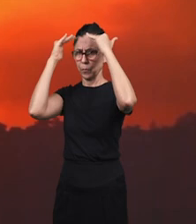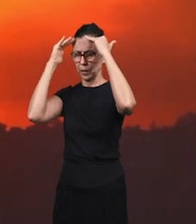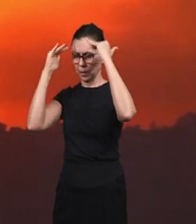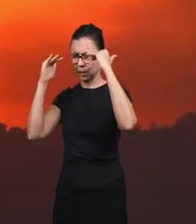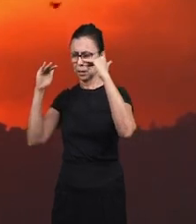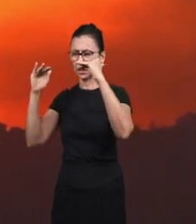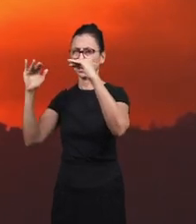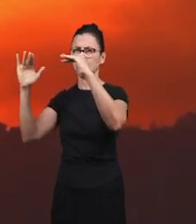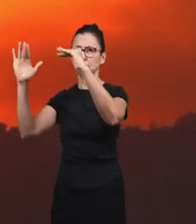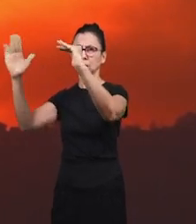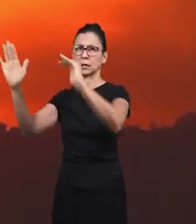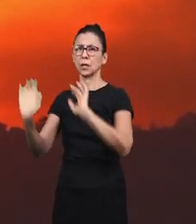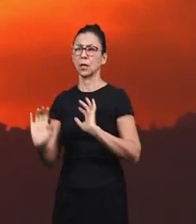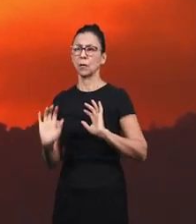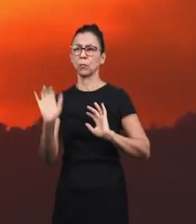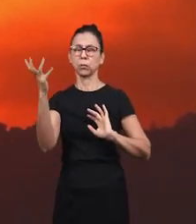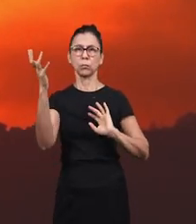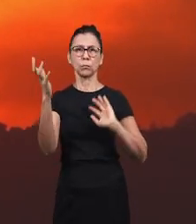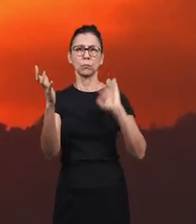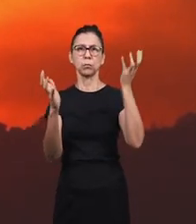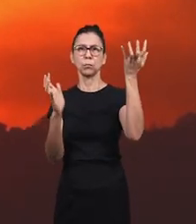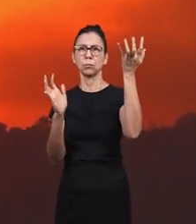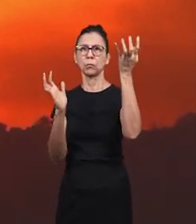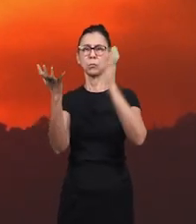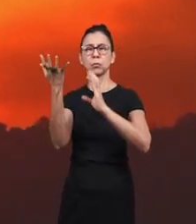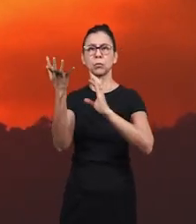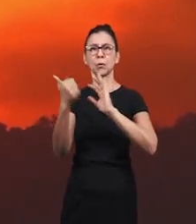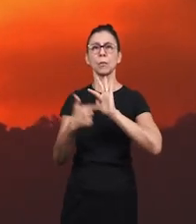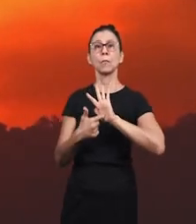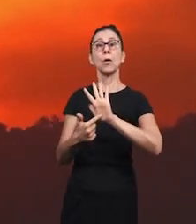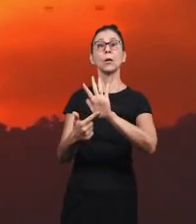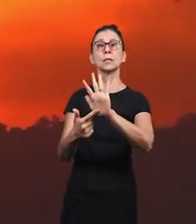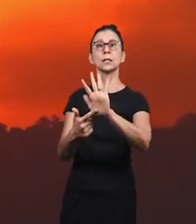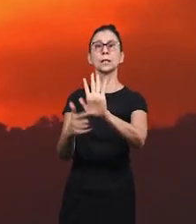sinais da sua vinda mais se mostram cada vez,